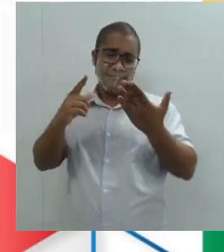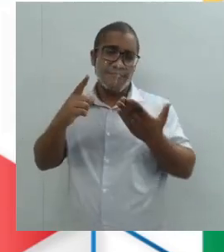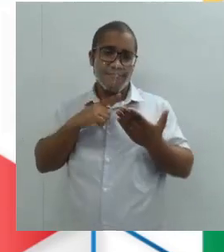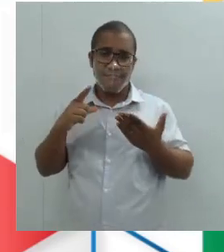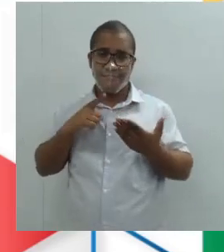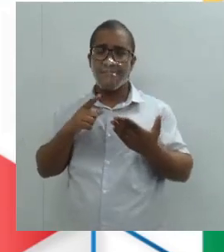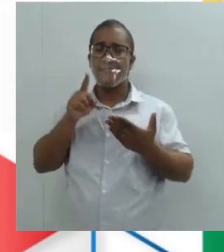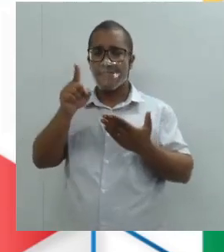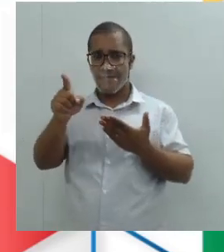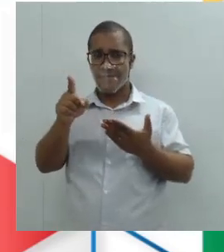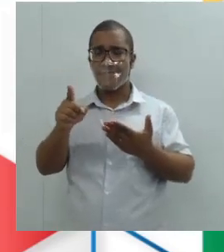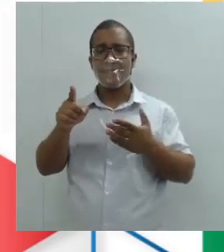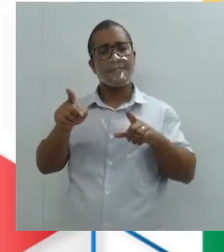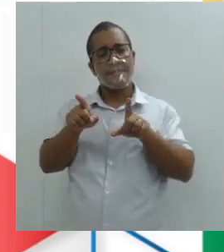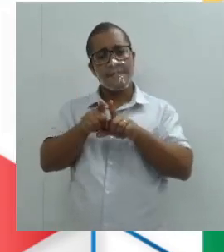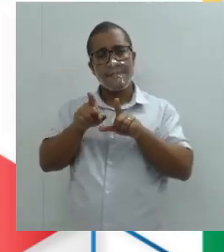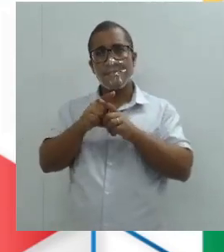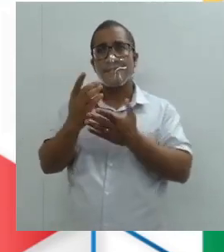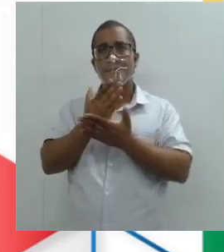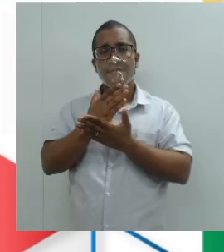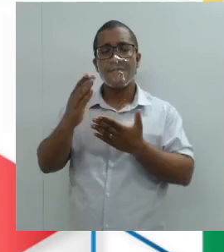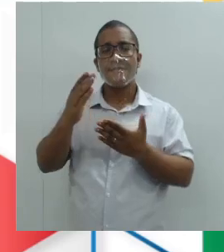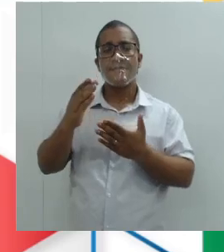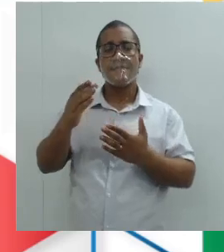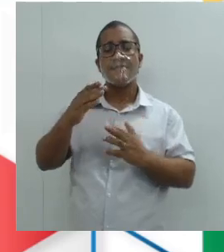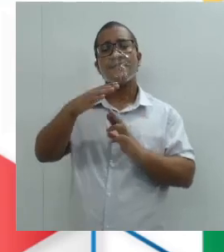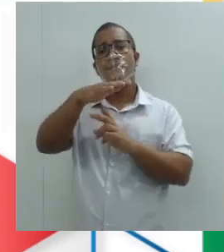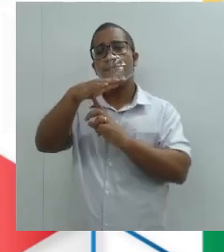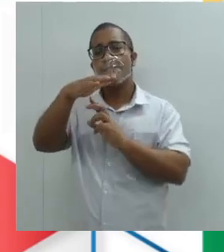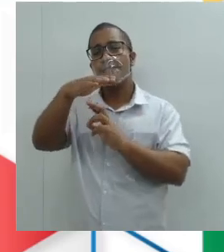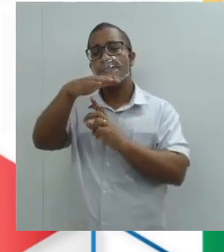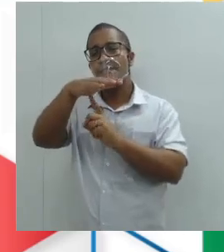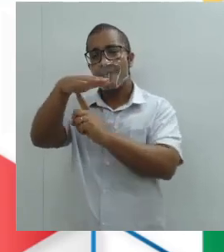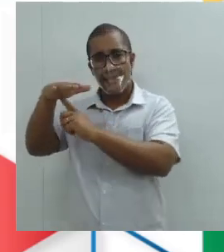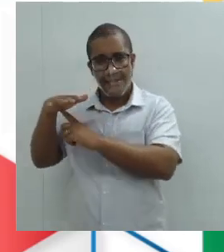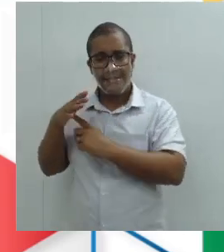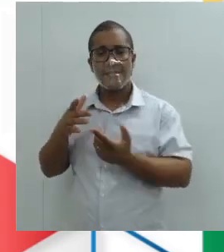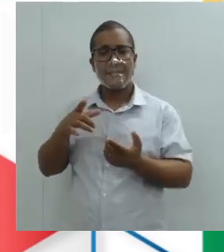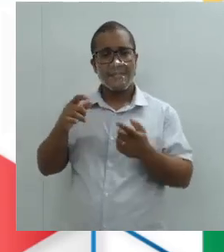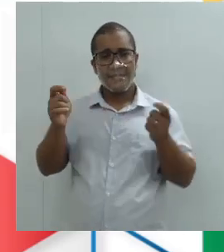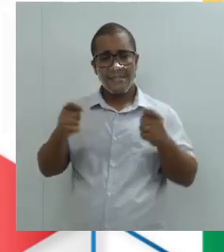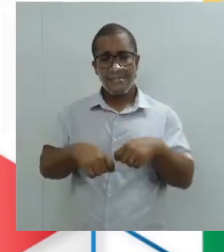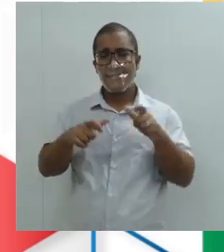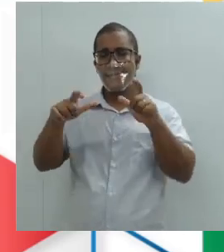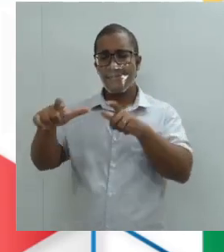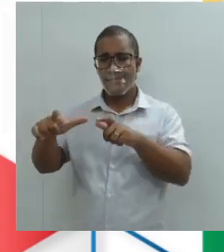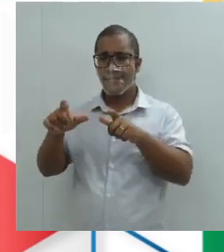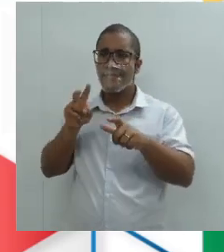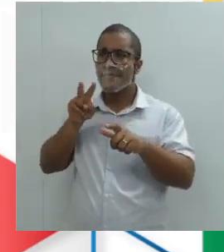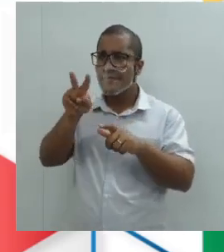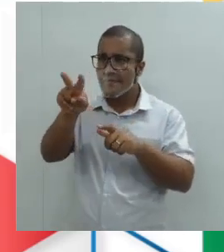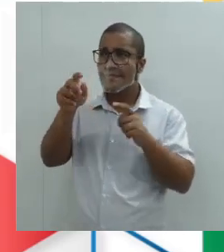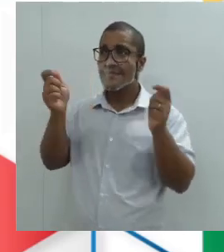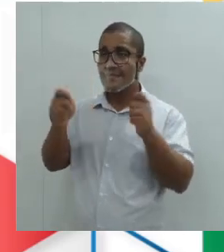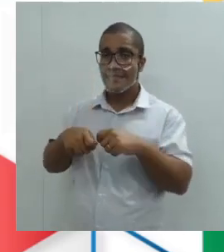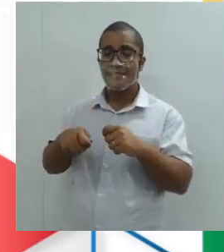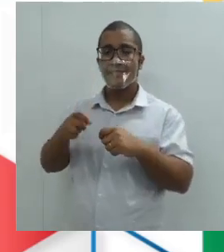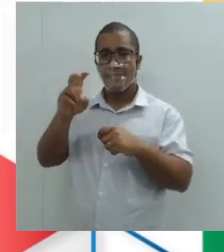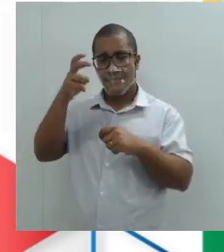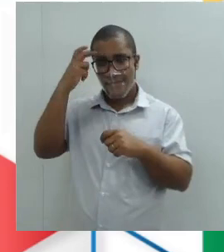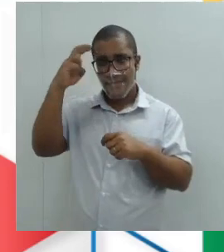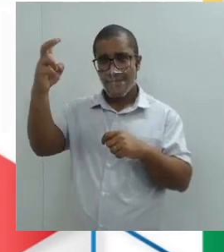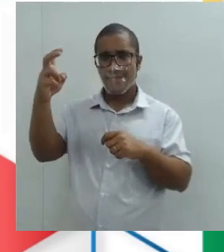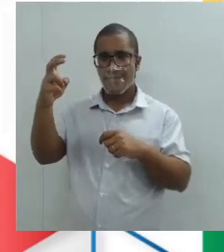arquitetônicos, parques naturais, sítio arqueológico, tudo aquilo que existe de material e possui algum valor histórico